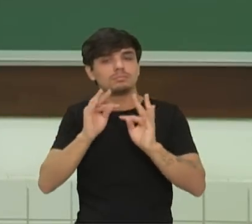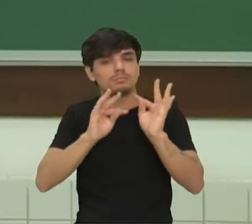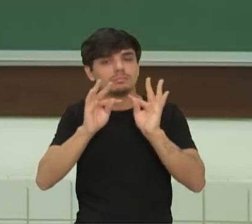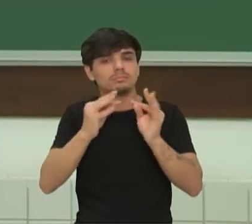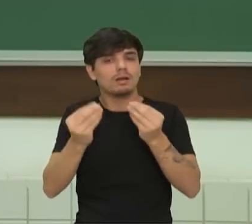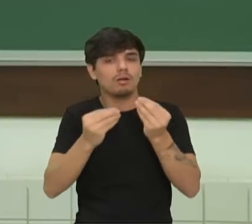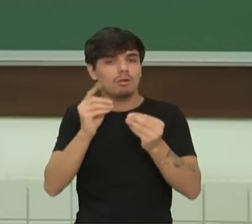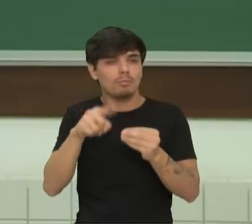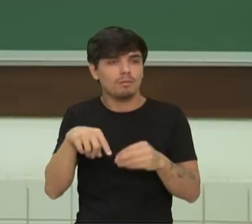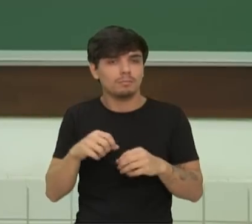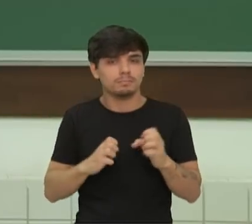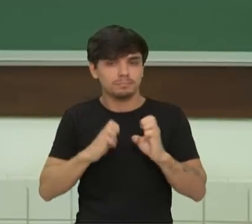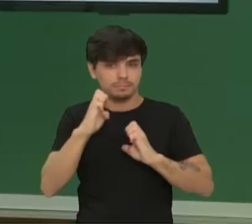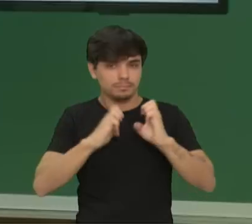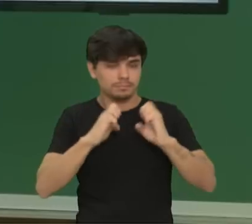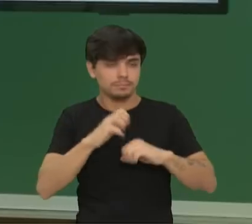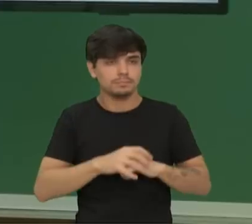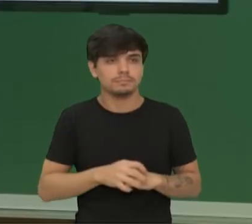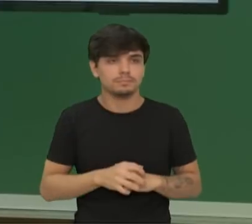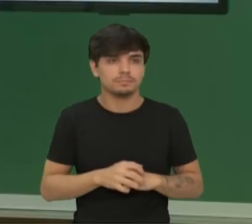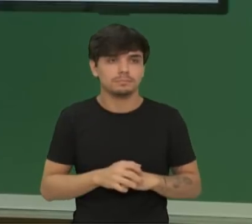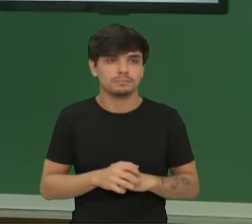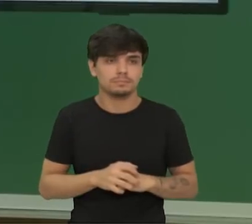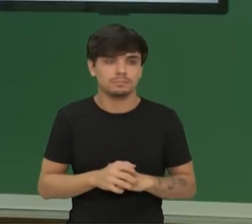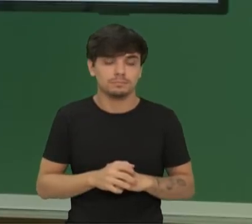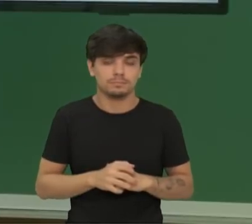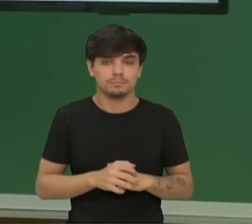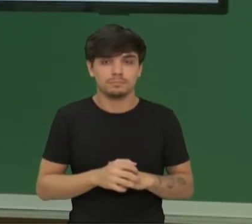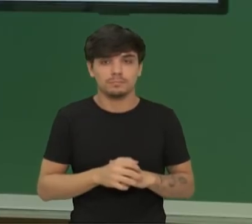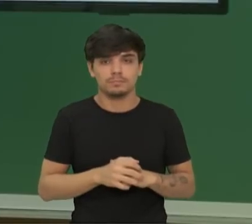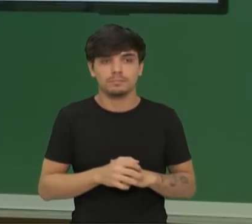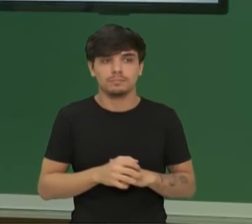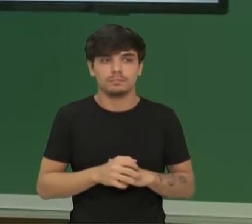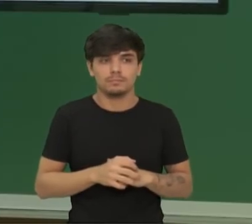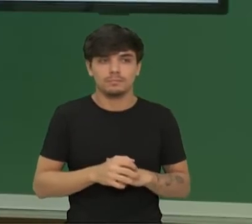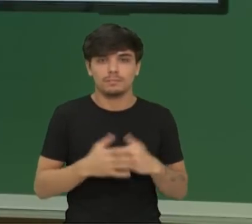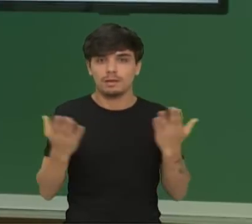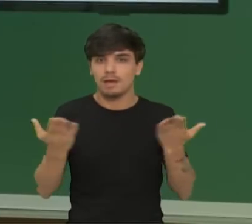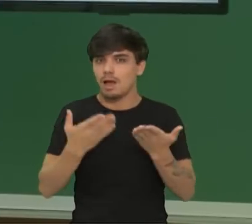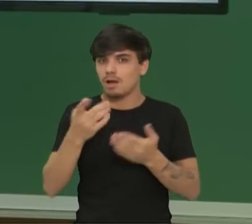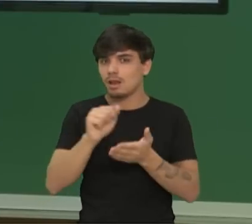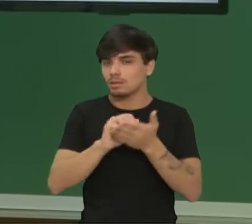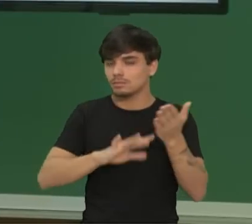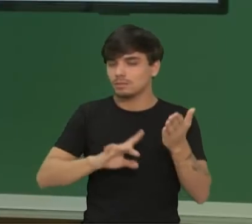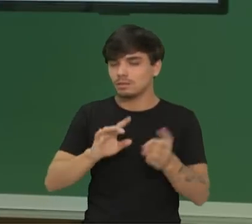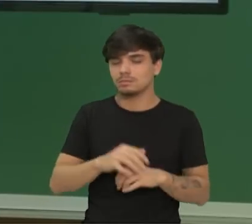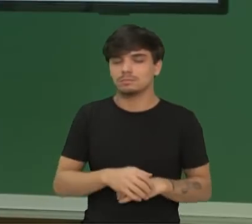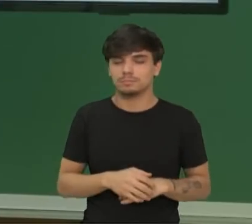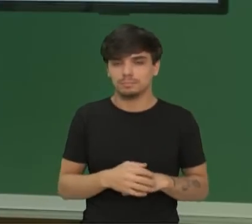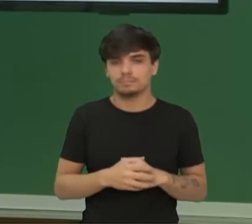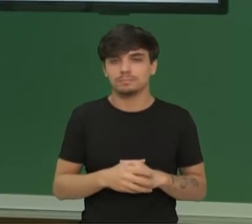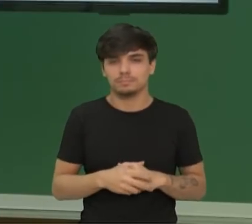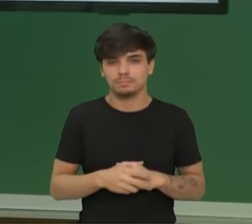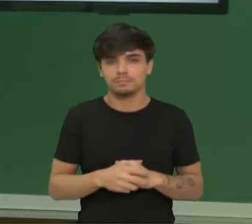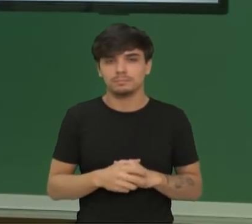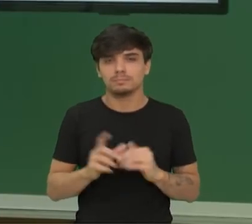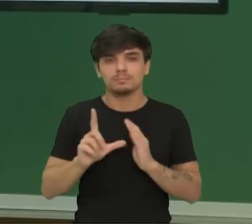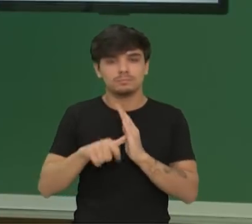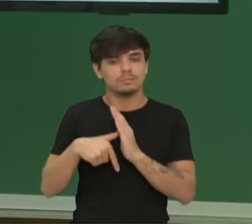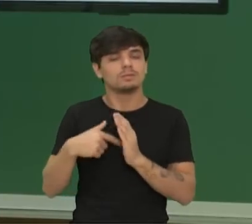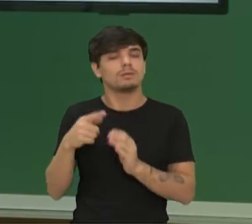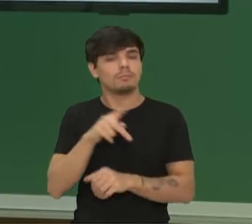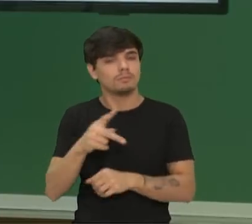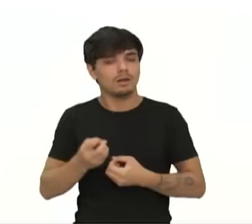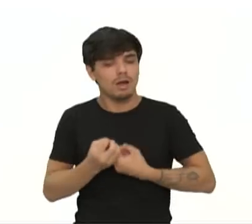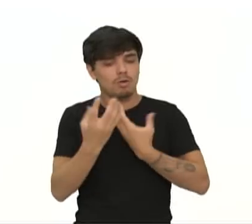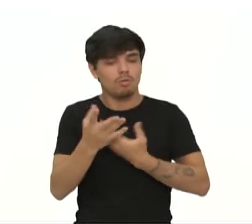ver o que aconteceu? Vem comigo. Ah, não, agora nós vamos para uma atividade antes, depois a professora conta.